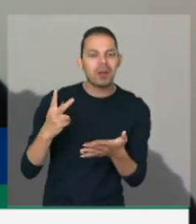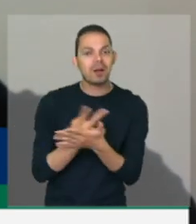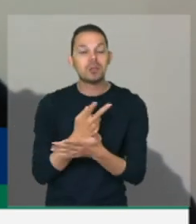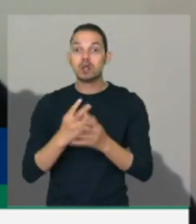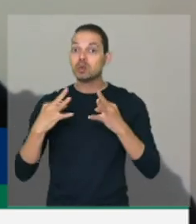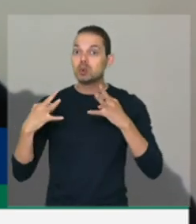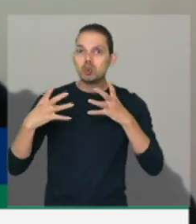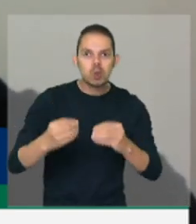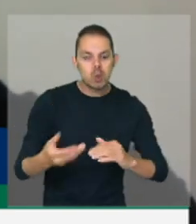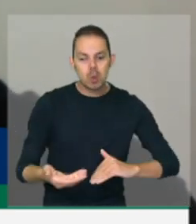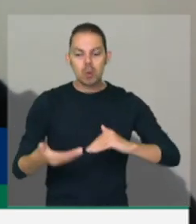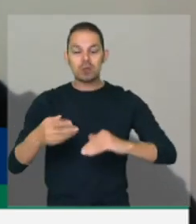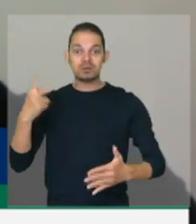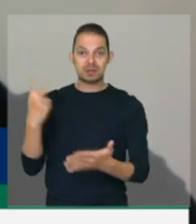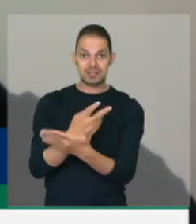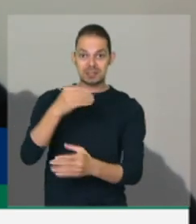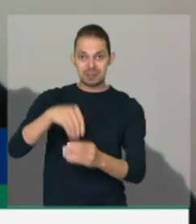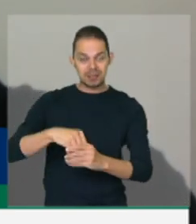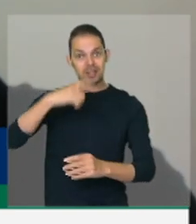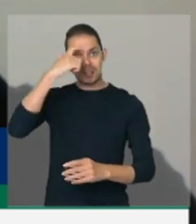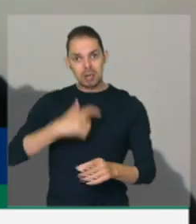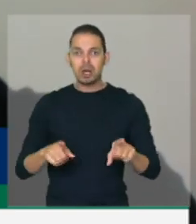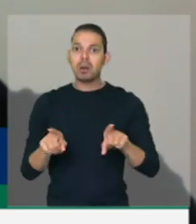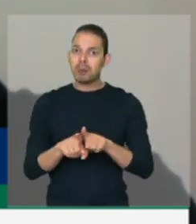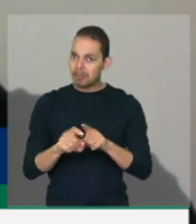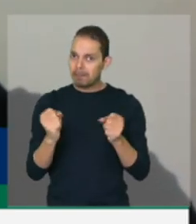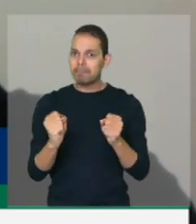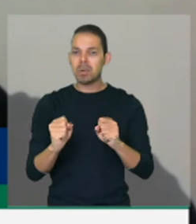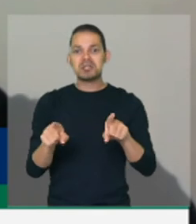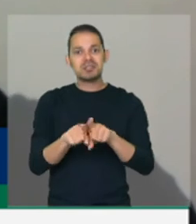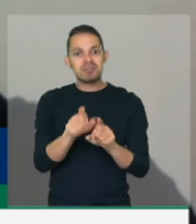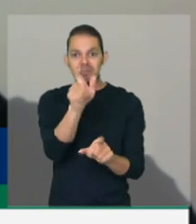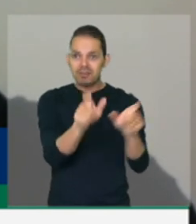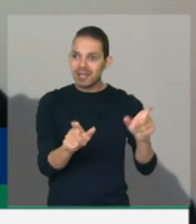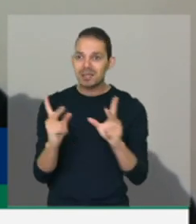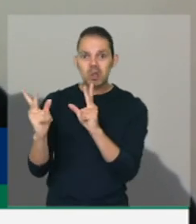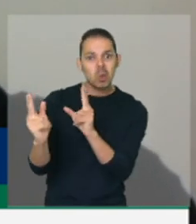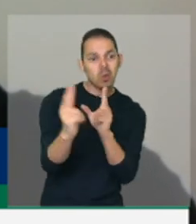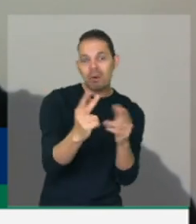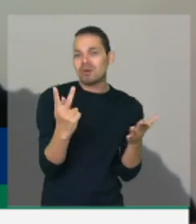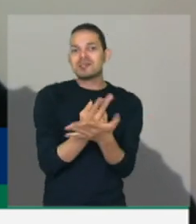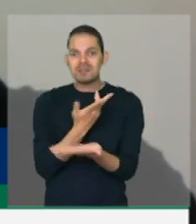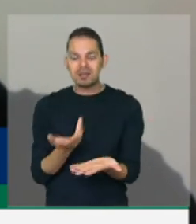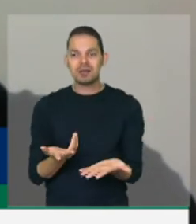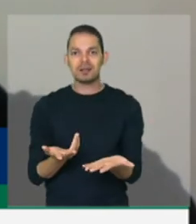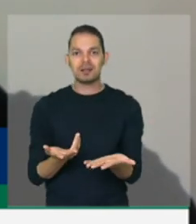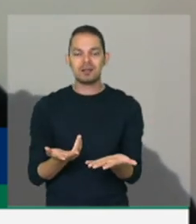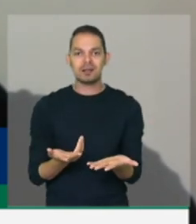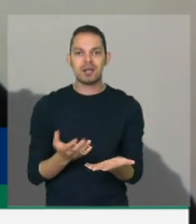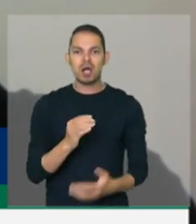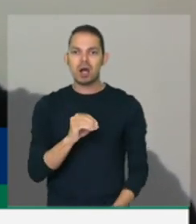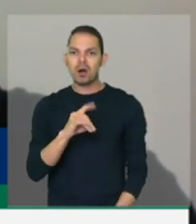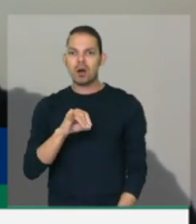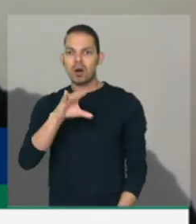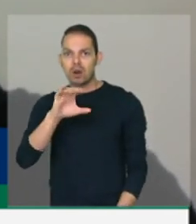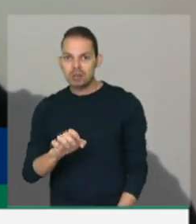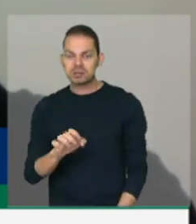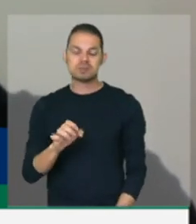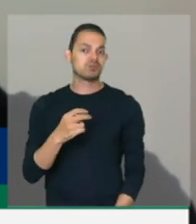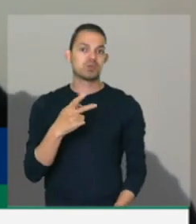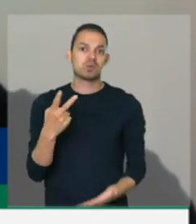no parlamento, aconteceu comigo, pode acontecer com qualquer um dos senhores e senhoras. Não vai haver óbice para que se